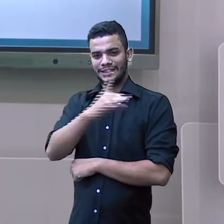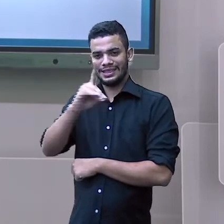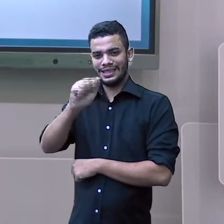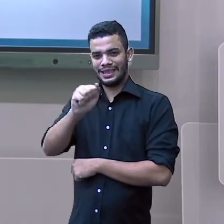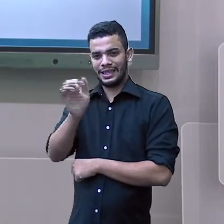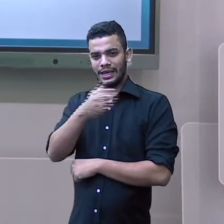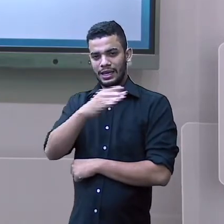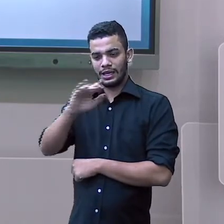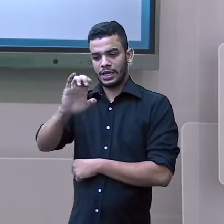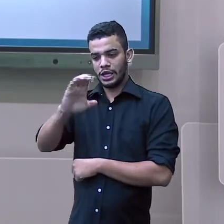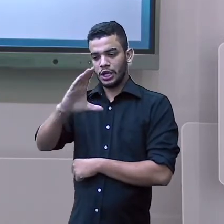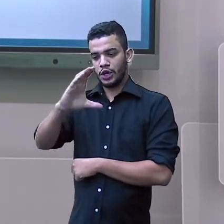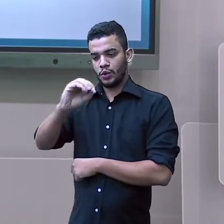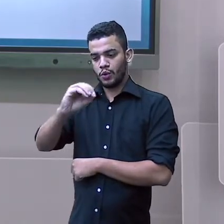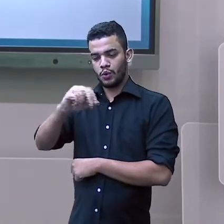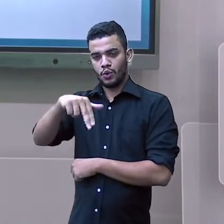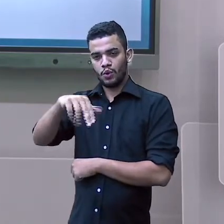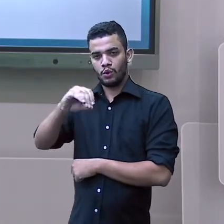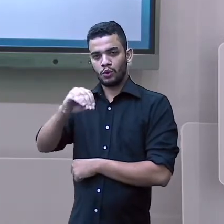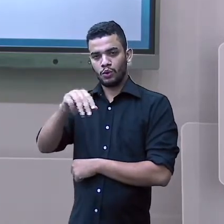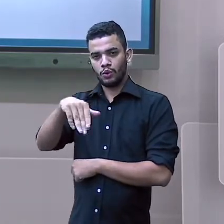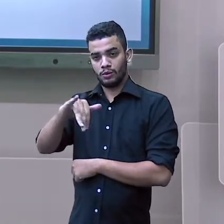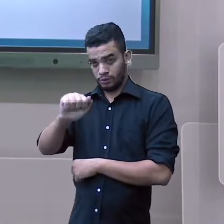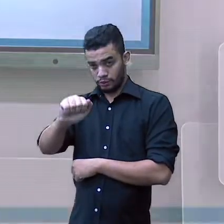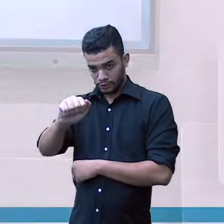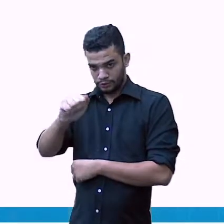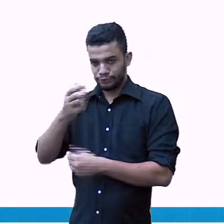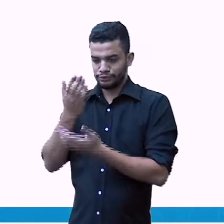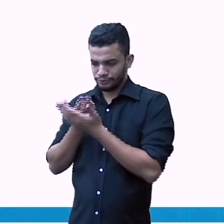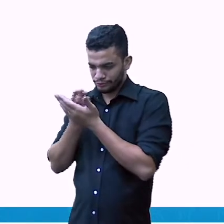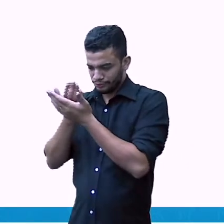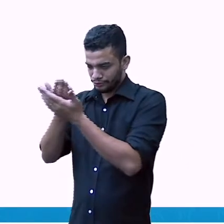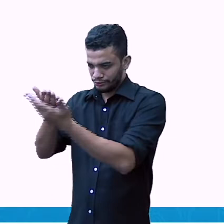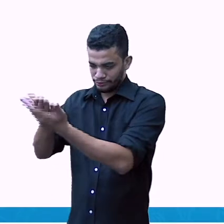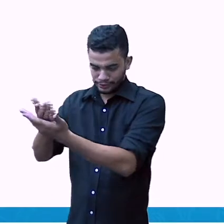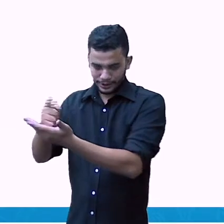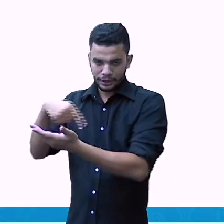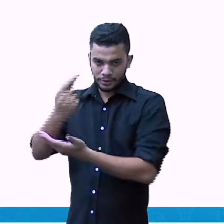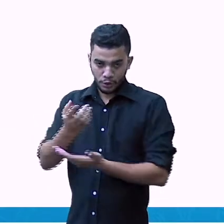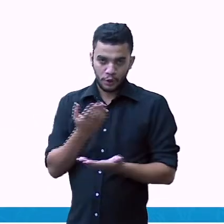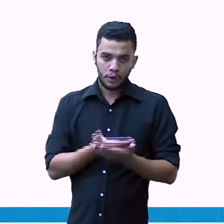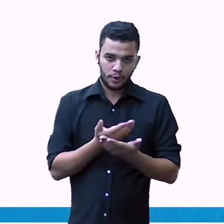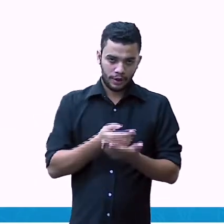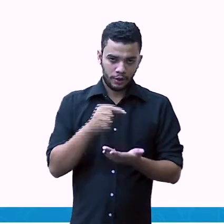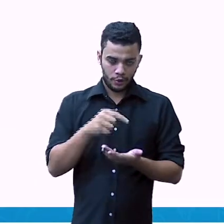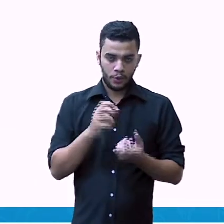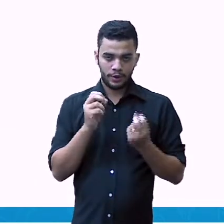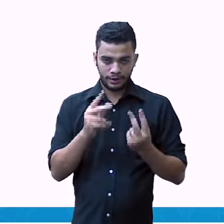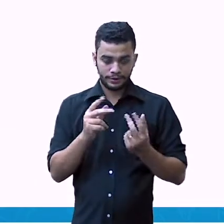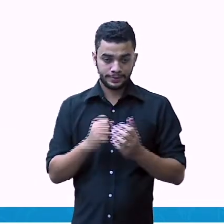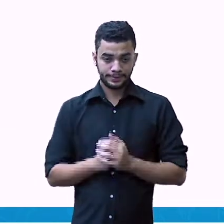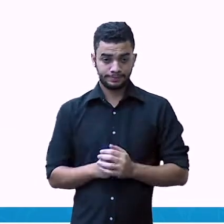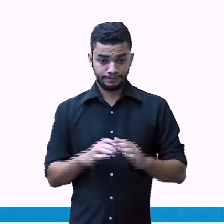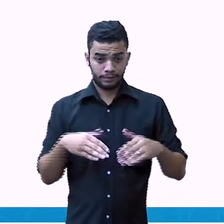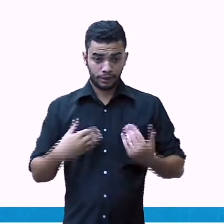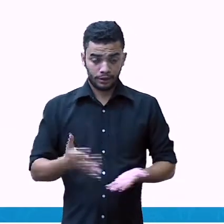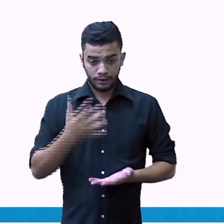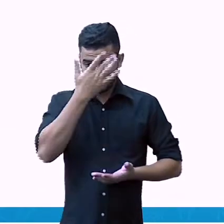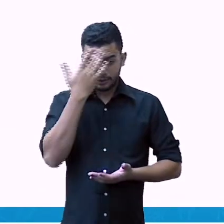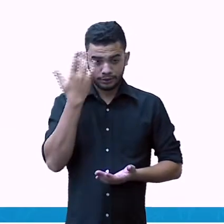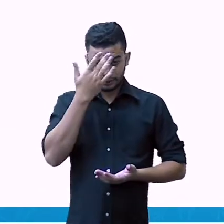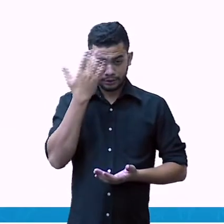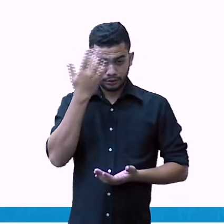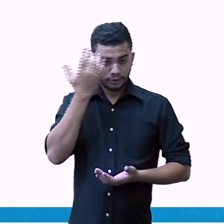dar continuidade à nossa aula de hoje. As pessoas podem ser funcionárias de empresas